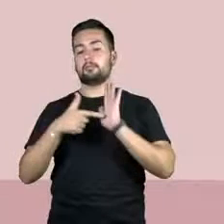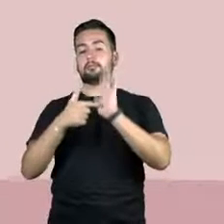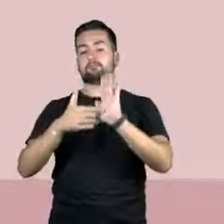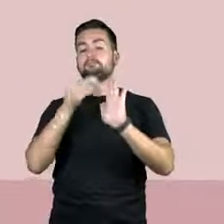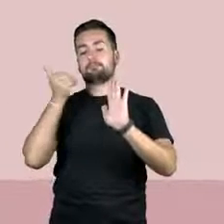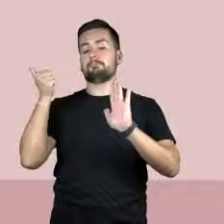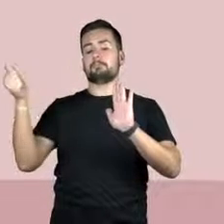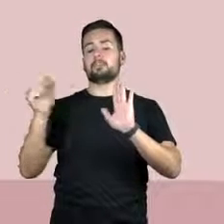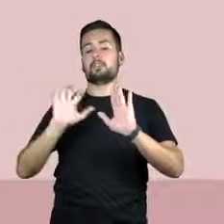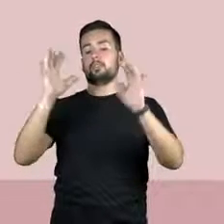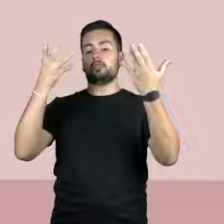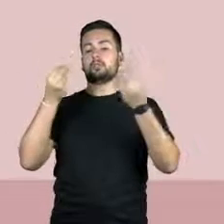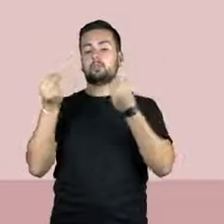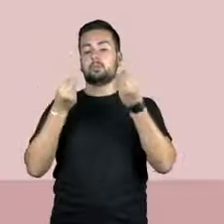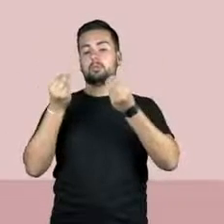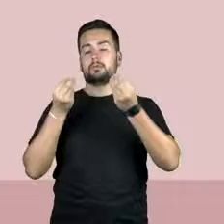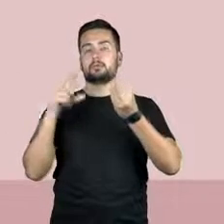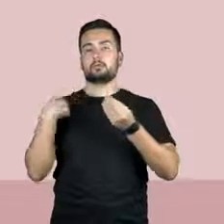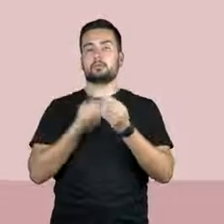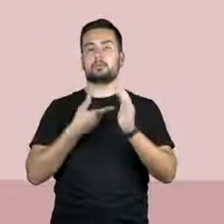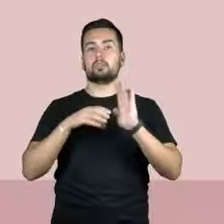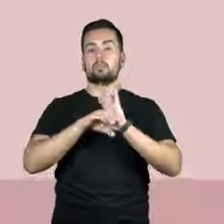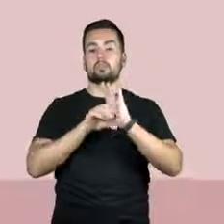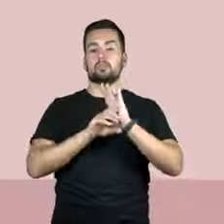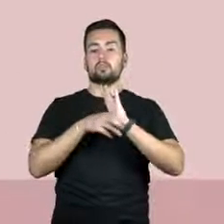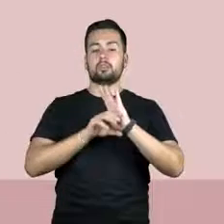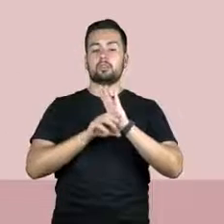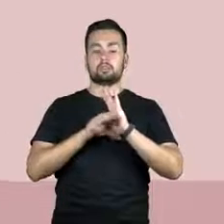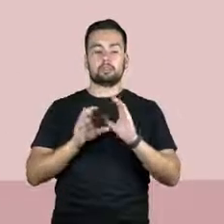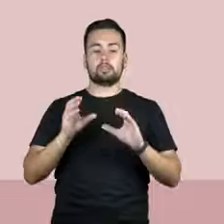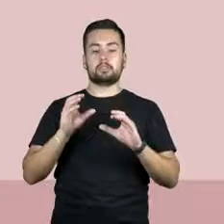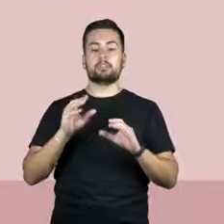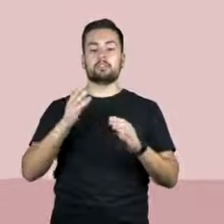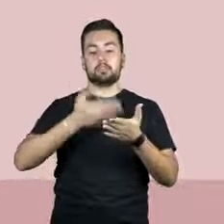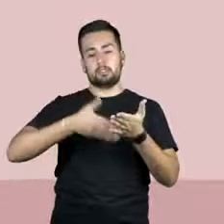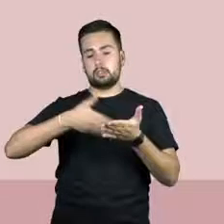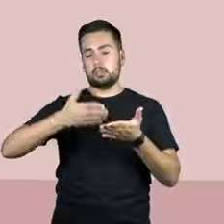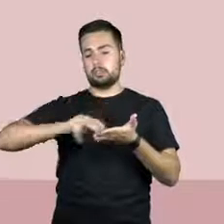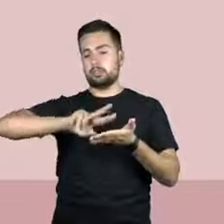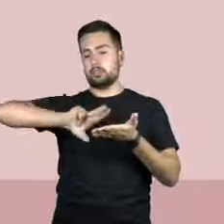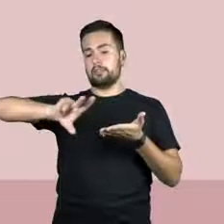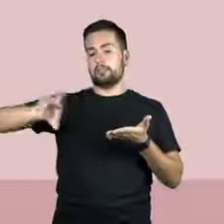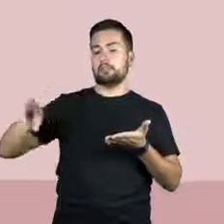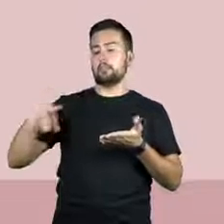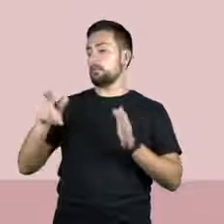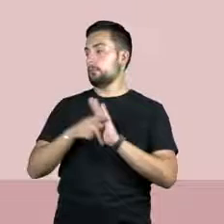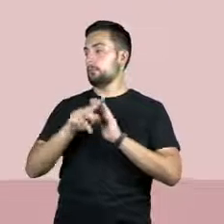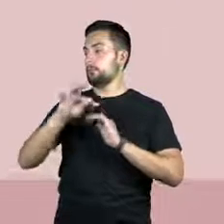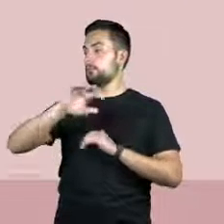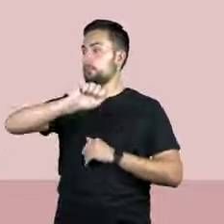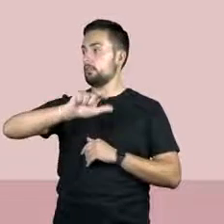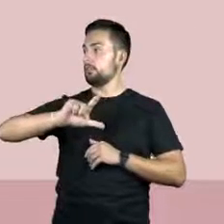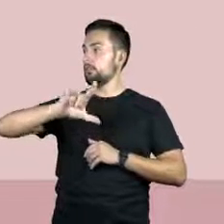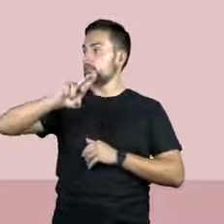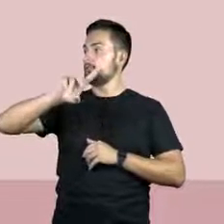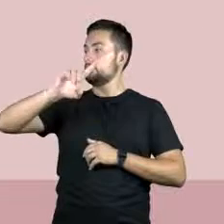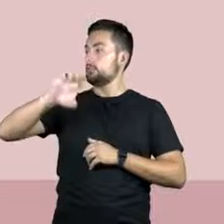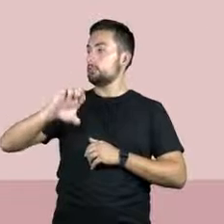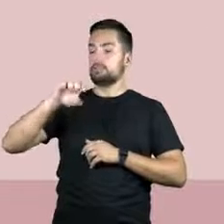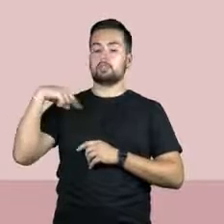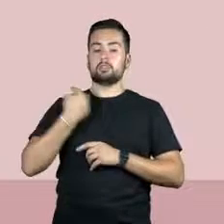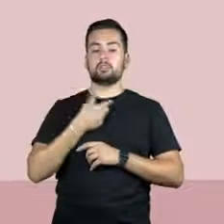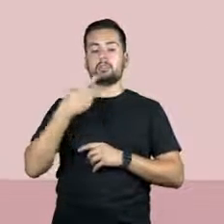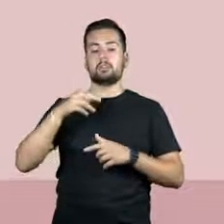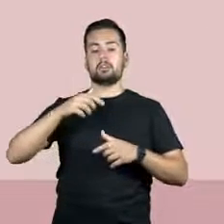isso funciona, a gente consegue conceituar que dentro de várias fatias que a gente tira de um talude, a gente consegue analisar qual que é a tendência